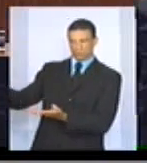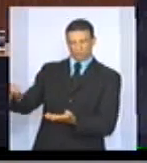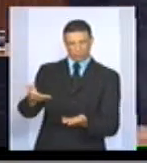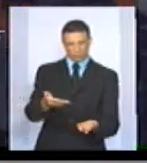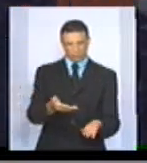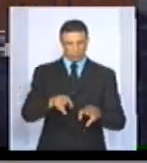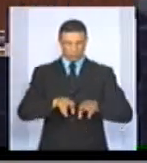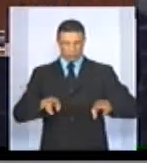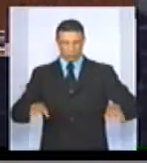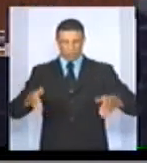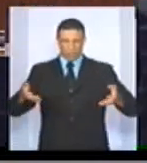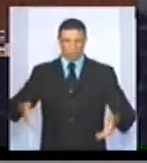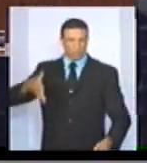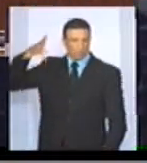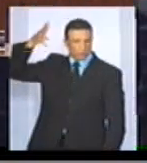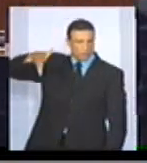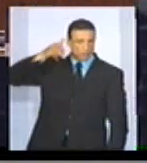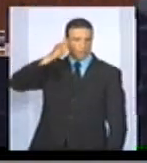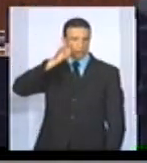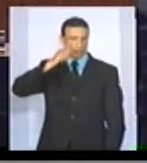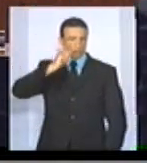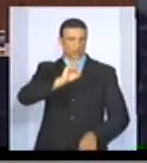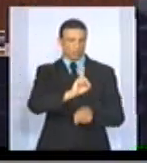para a tribuna, a doutora Veridiana